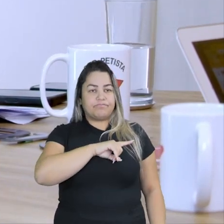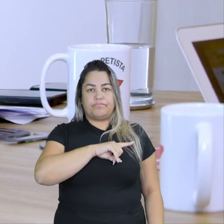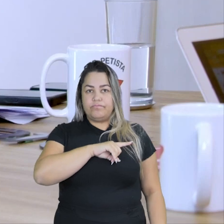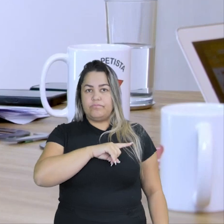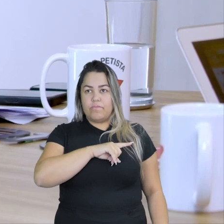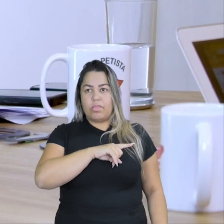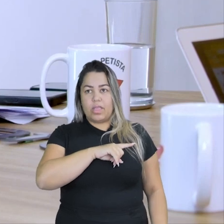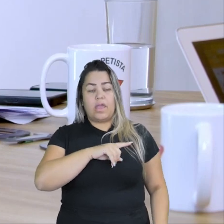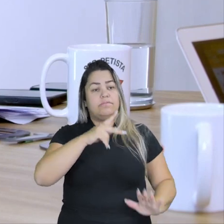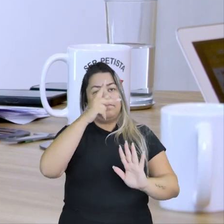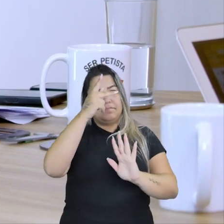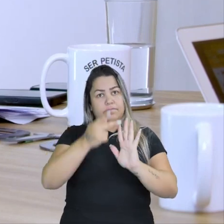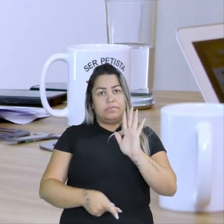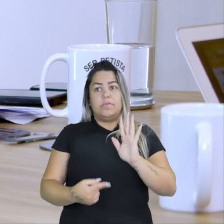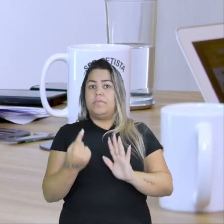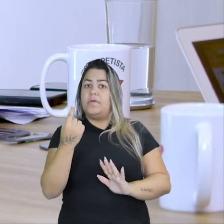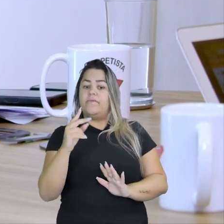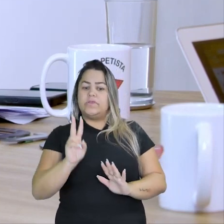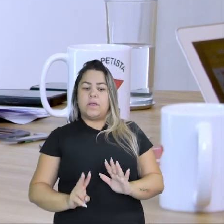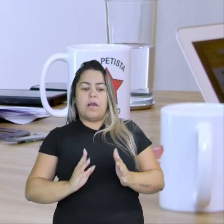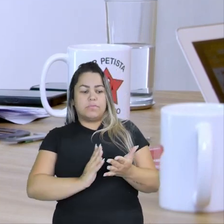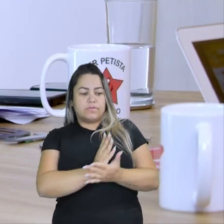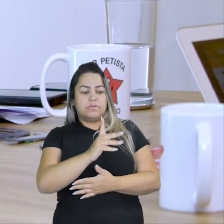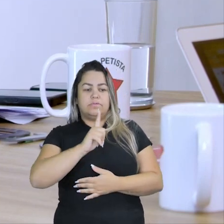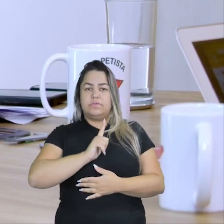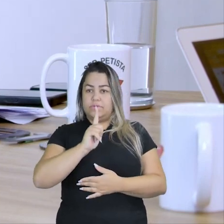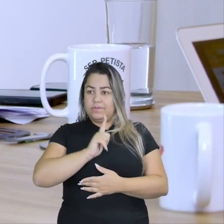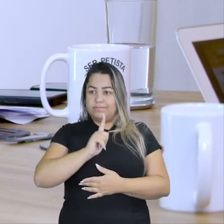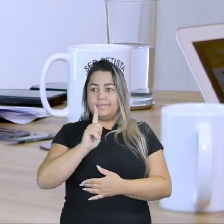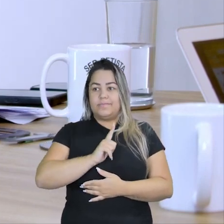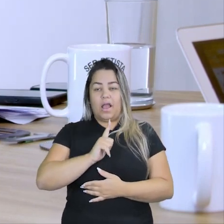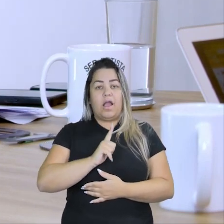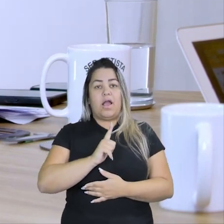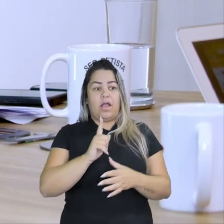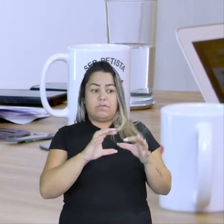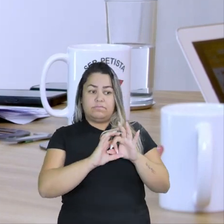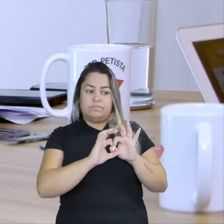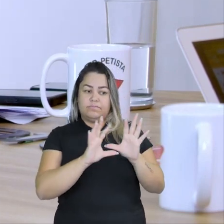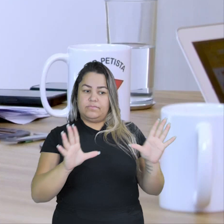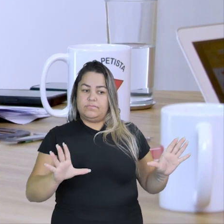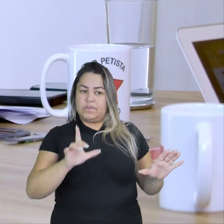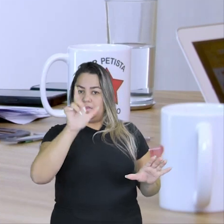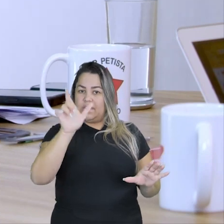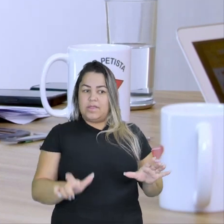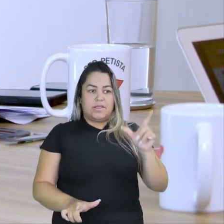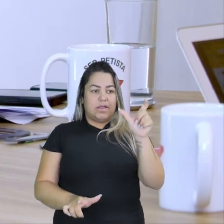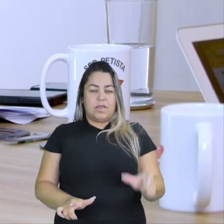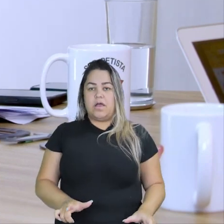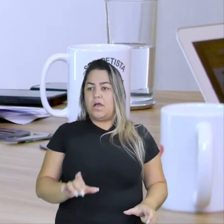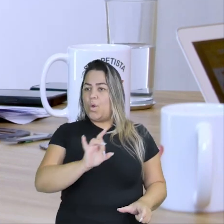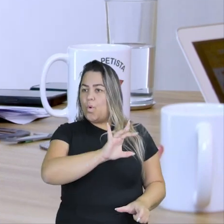a partir desse projeto, uma vez aprovado, deverá haver a autorização de cada um, de cada